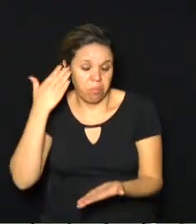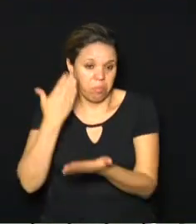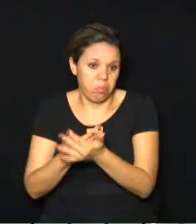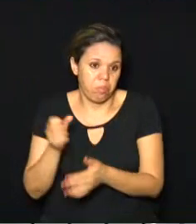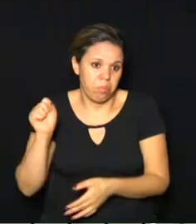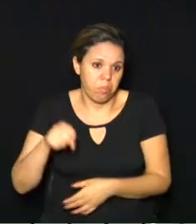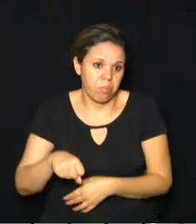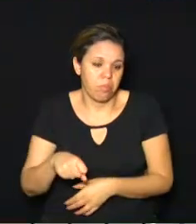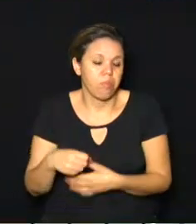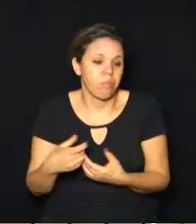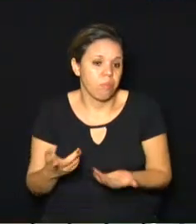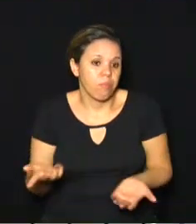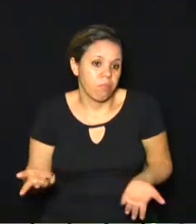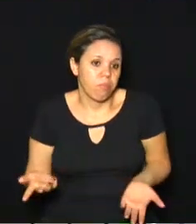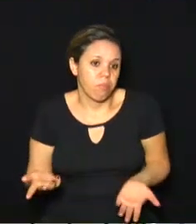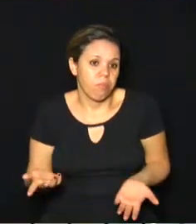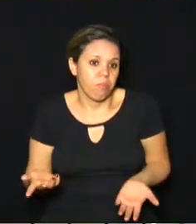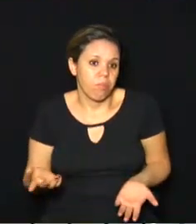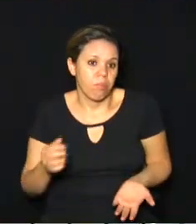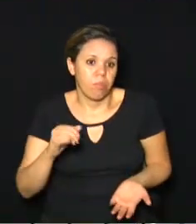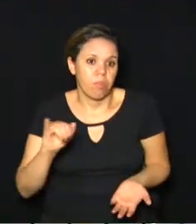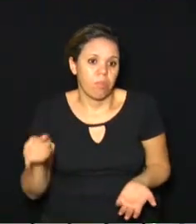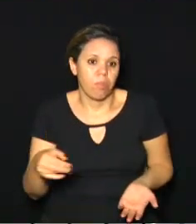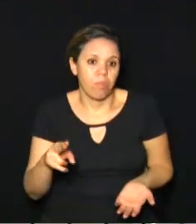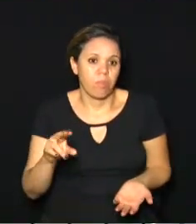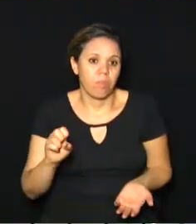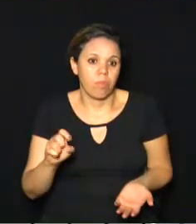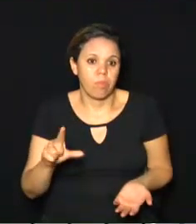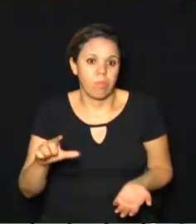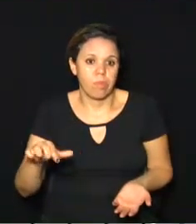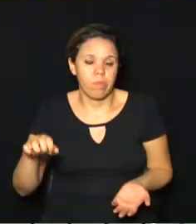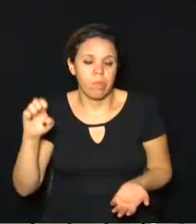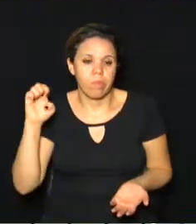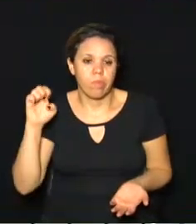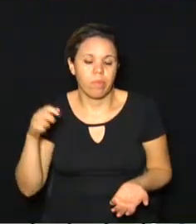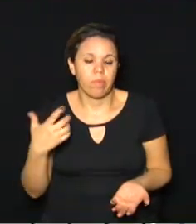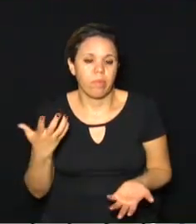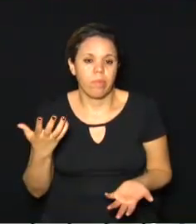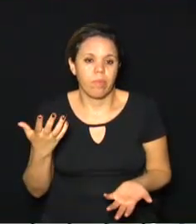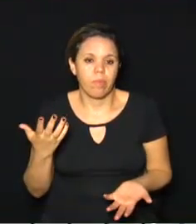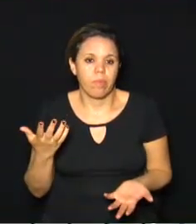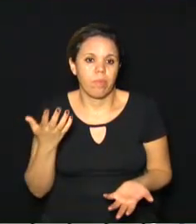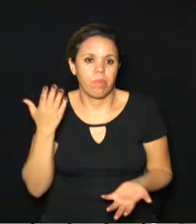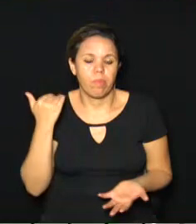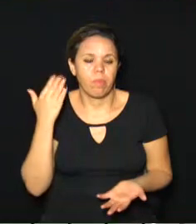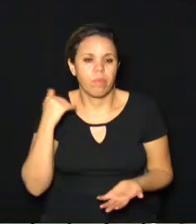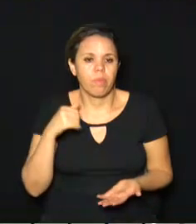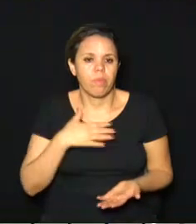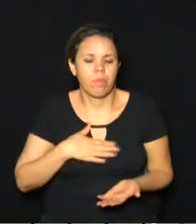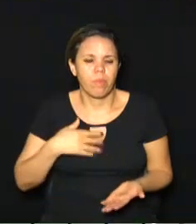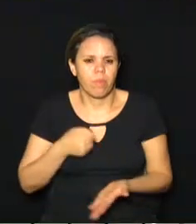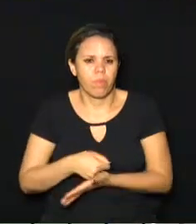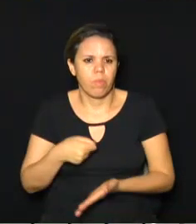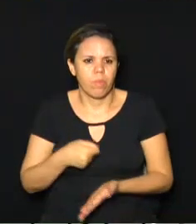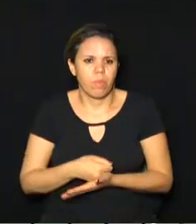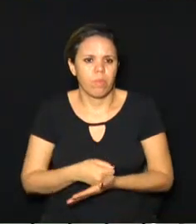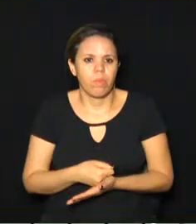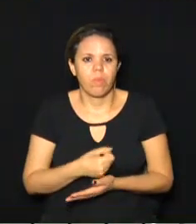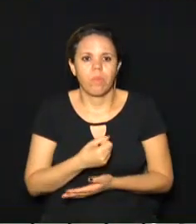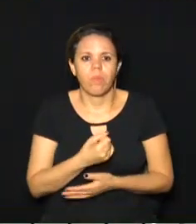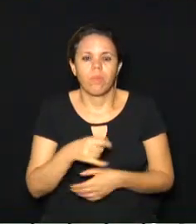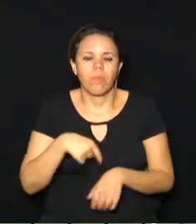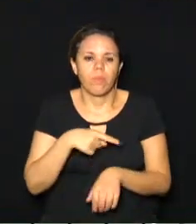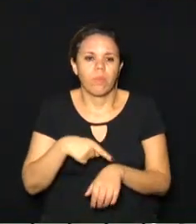da Rosimeire. A Jusilene dos Santos gostaria de saber se seremos obrigados a pagar tantas horas